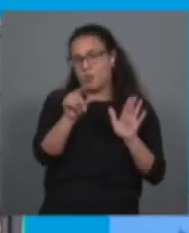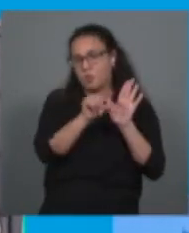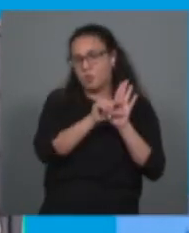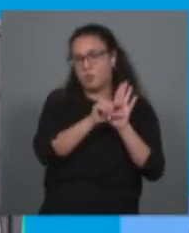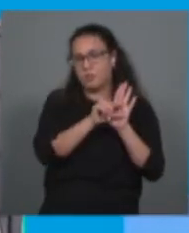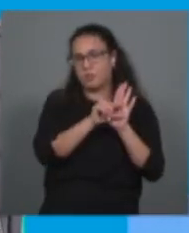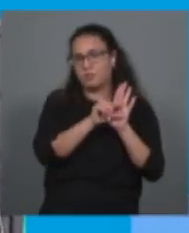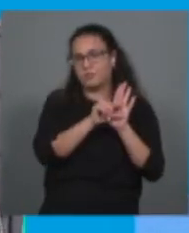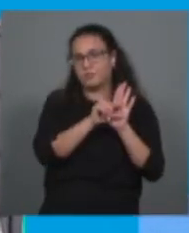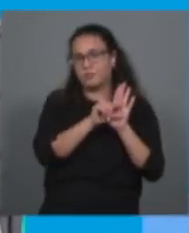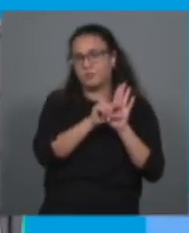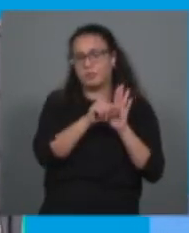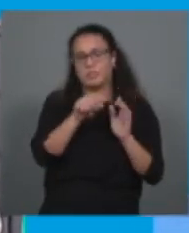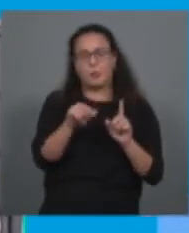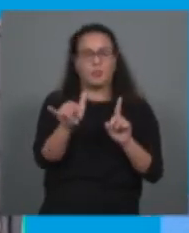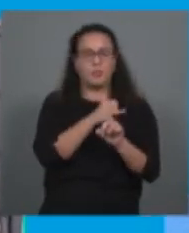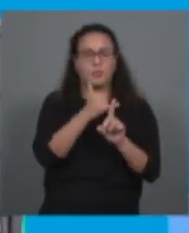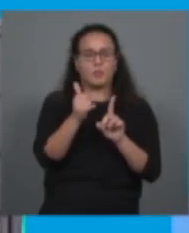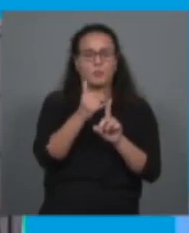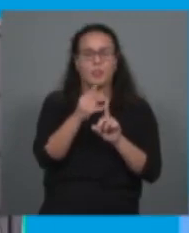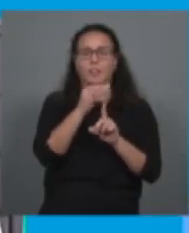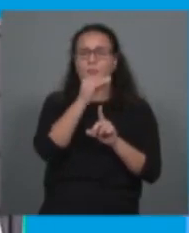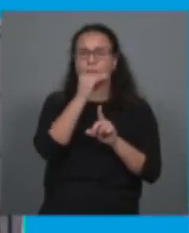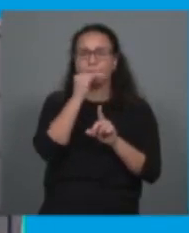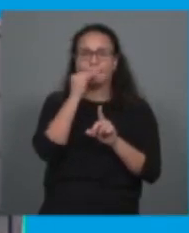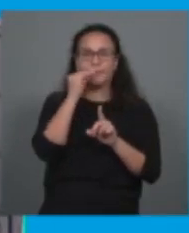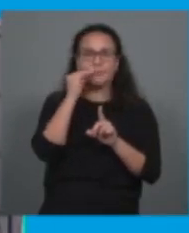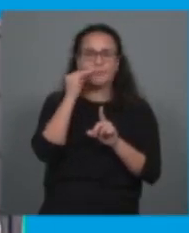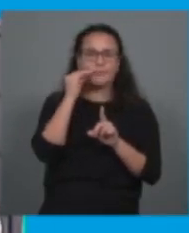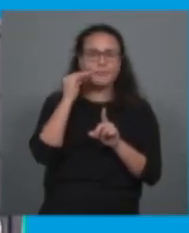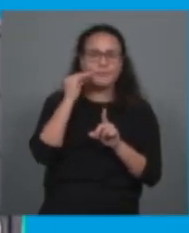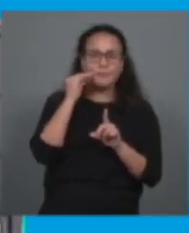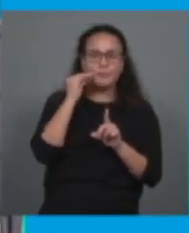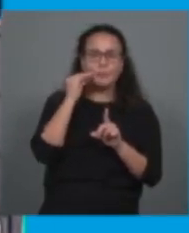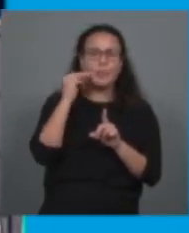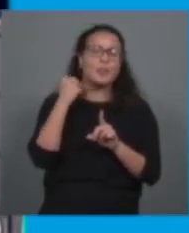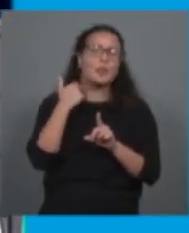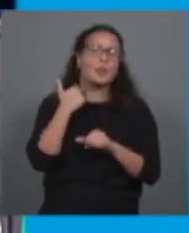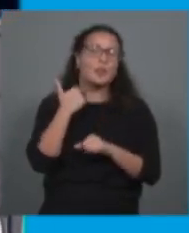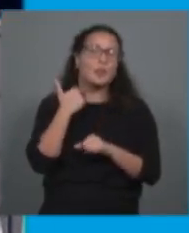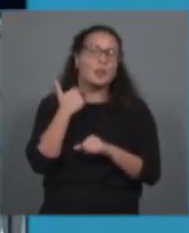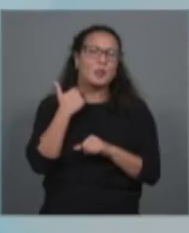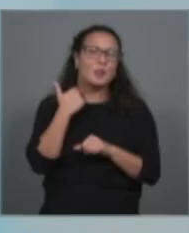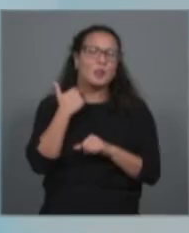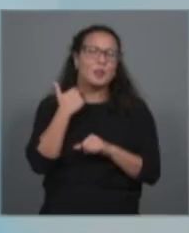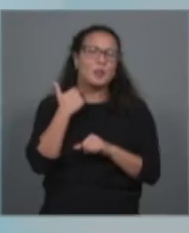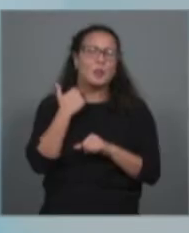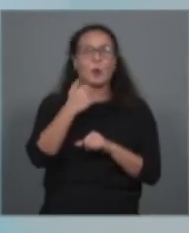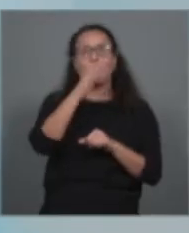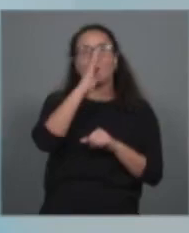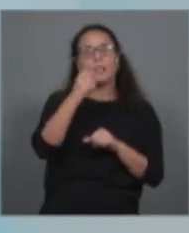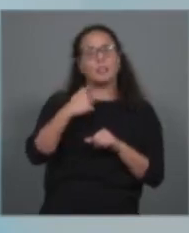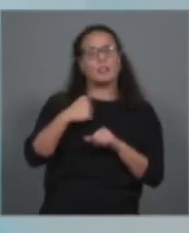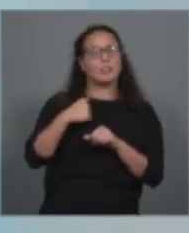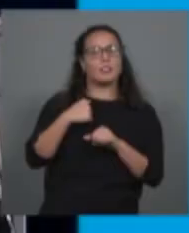uma violência mais silenciosa e aparentemente mais pequena. Que se calhar nem damos importância. Que muitas vezes não vemos. Até